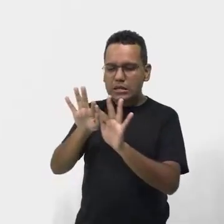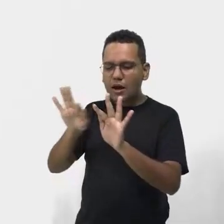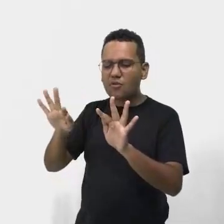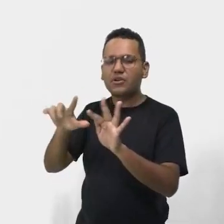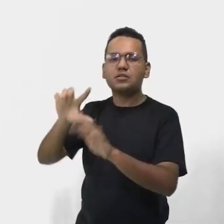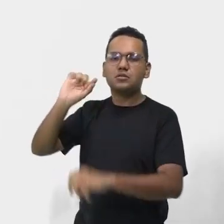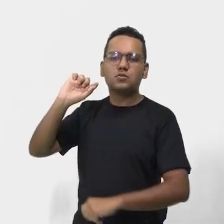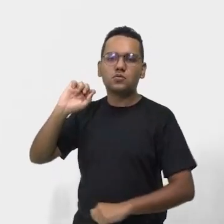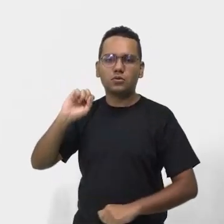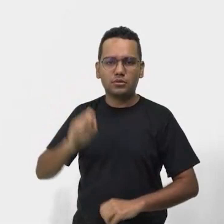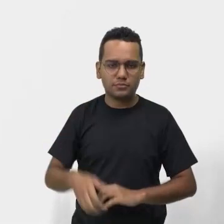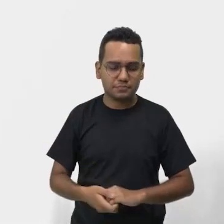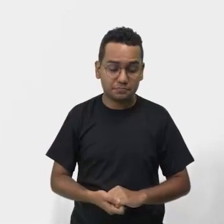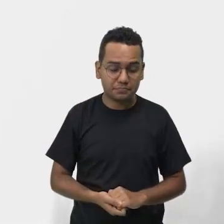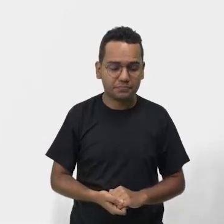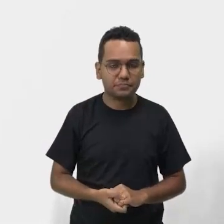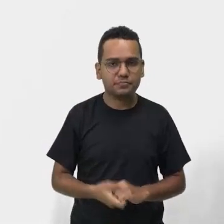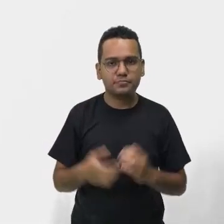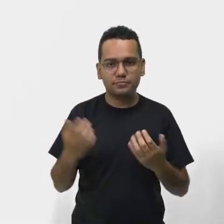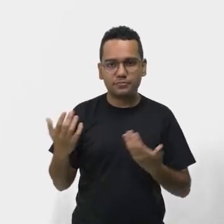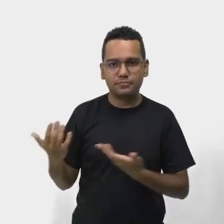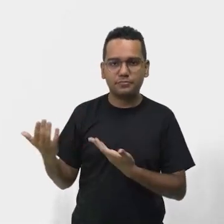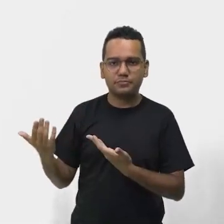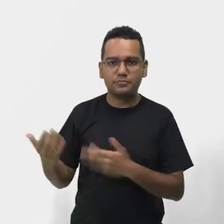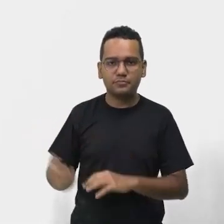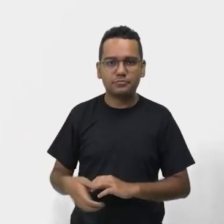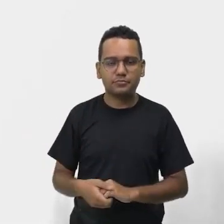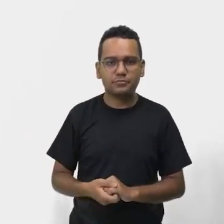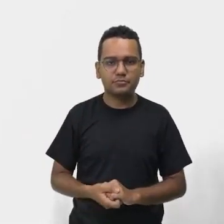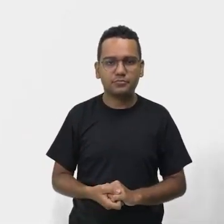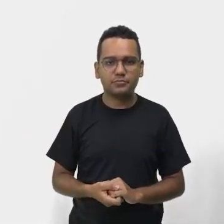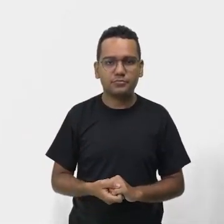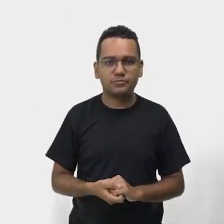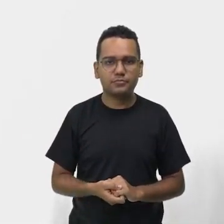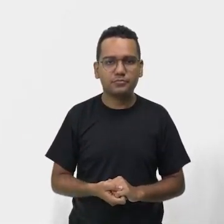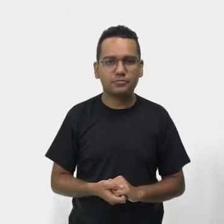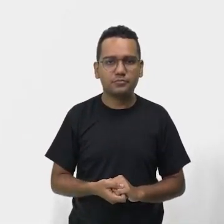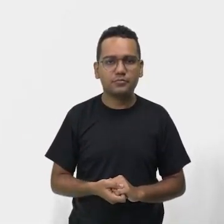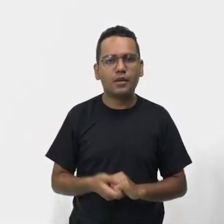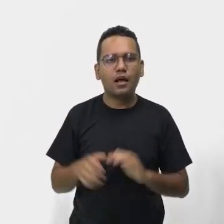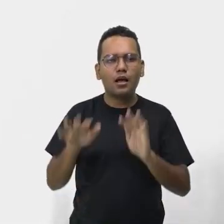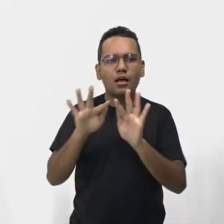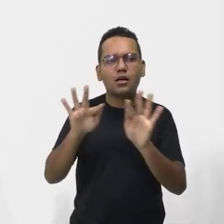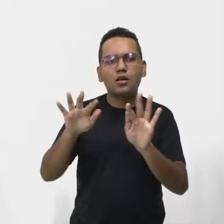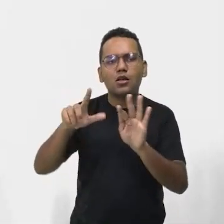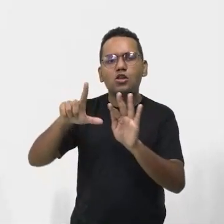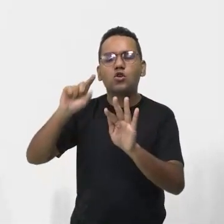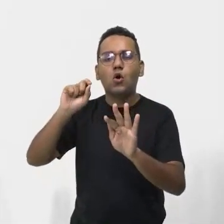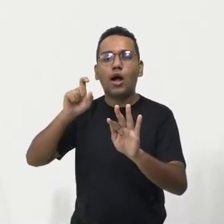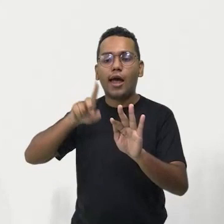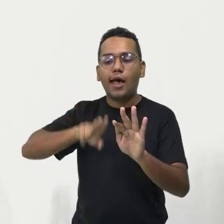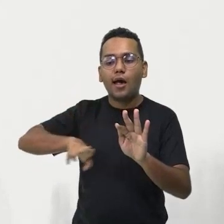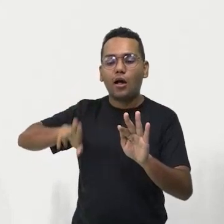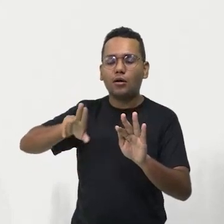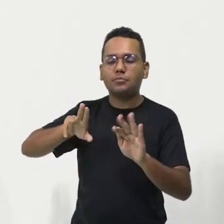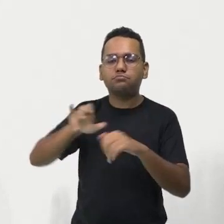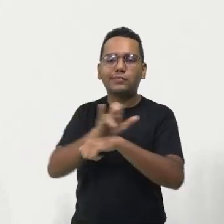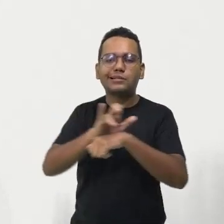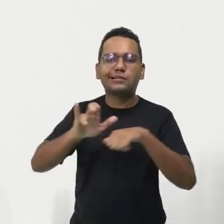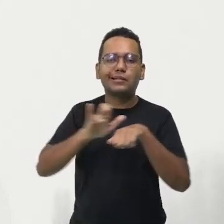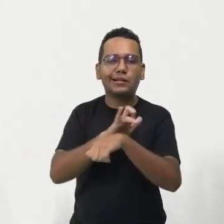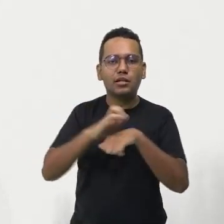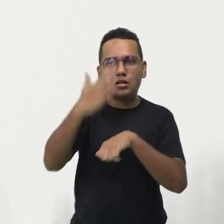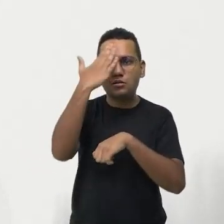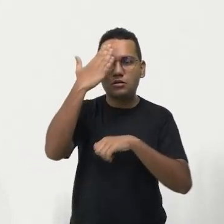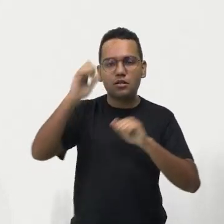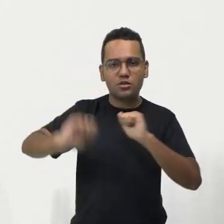paráfrase? Colocando aí para você. Olha só, a paráfrase é um recurso de interpretação